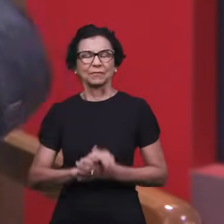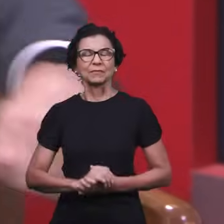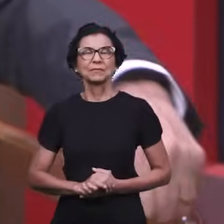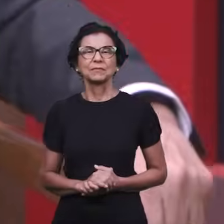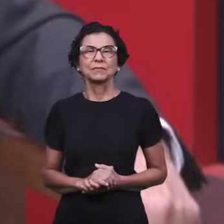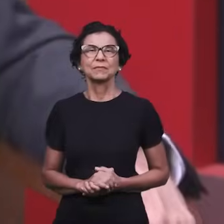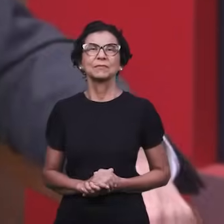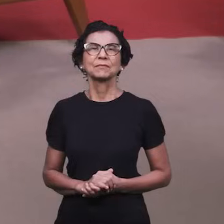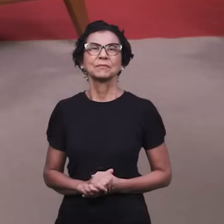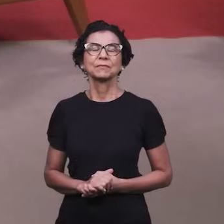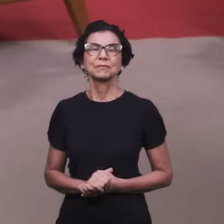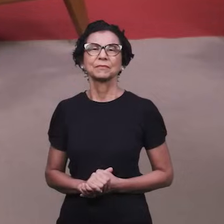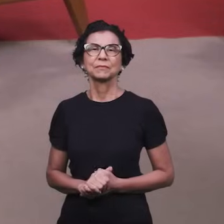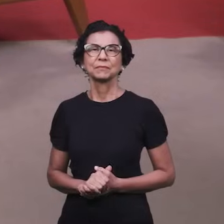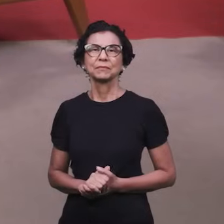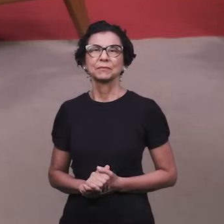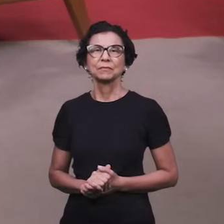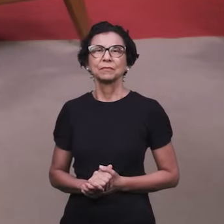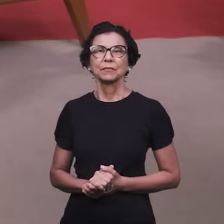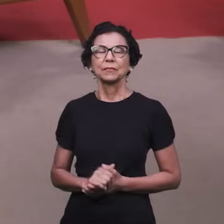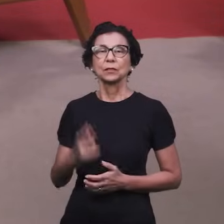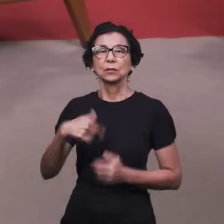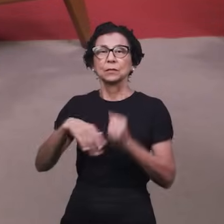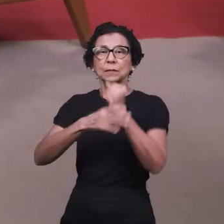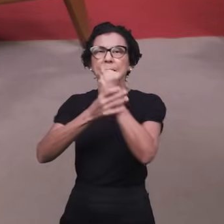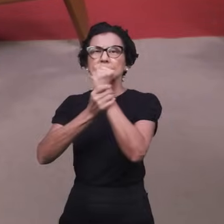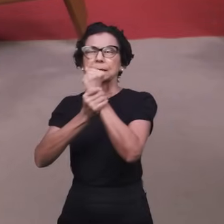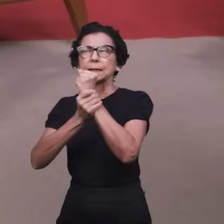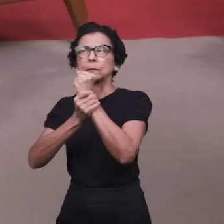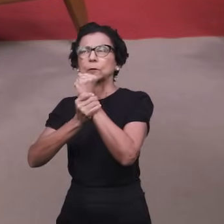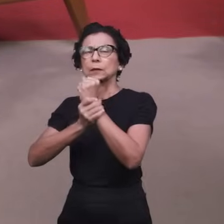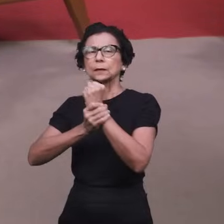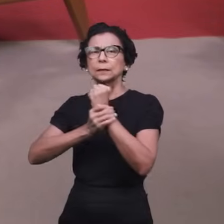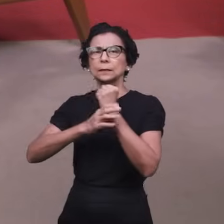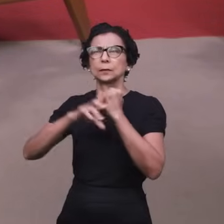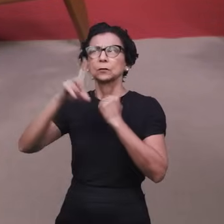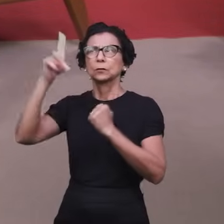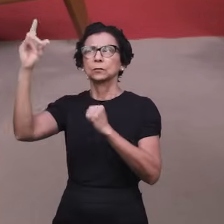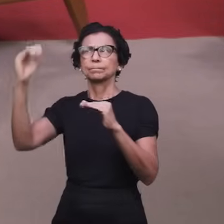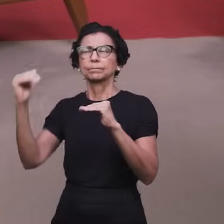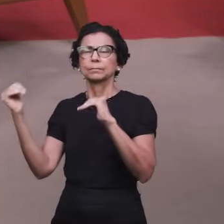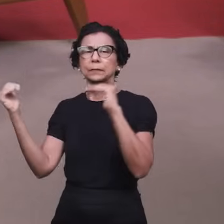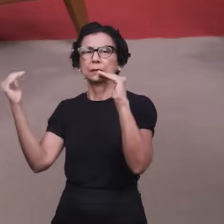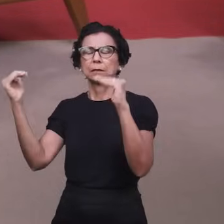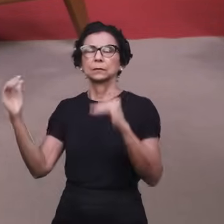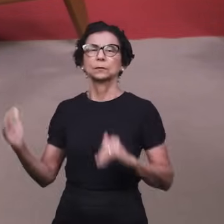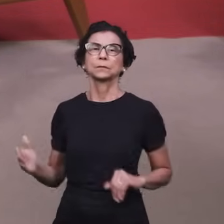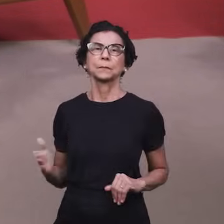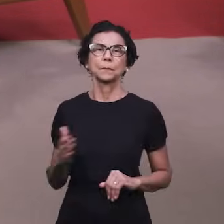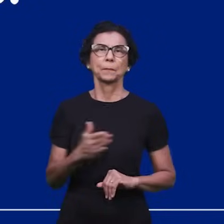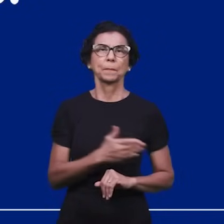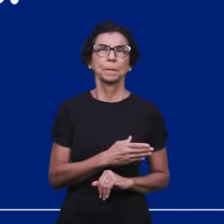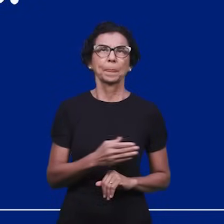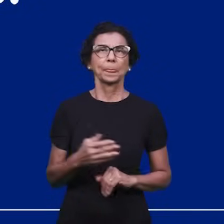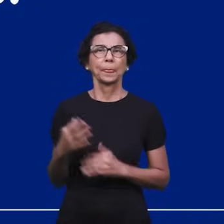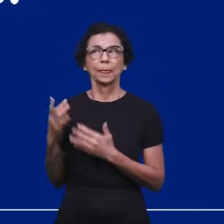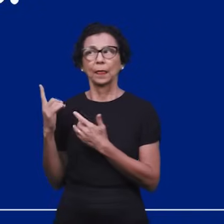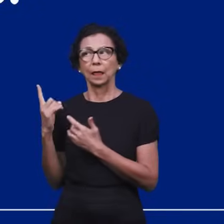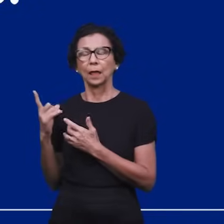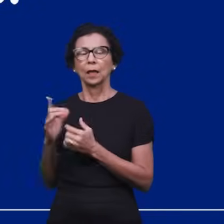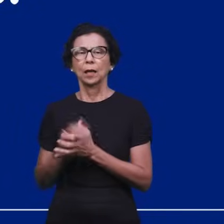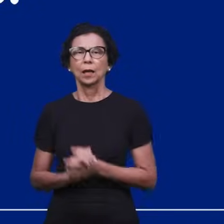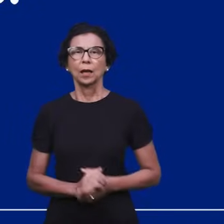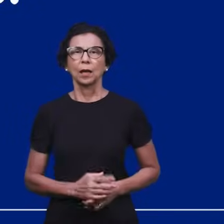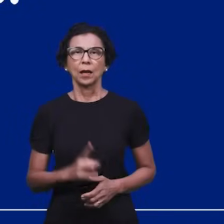essa é uma segurança que Muito nós bom. temos. Vamos ler um texto no Novo Testamento? João 17:11 diz assim: Eu já